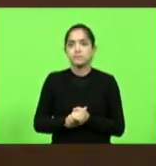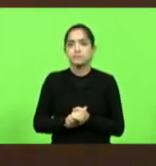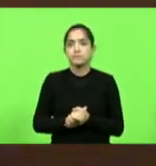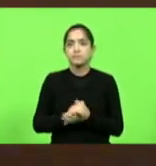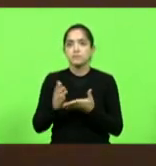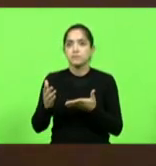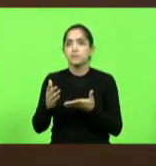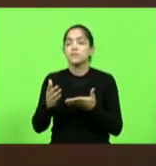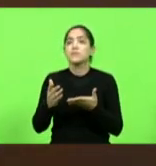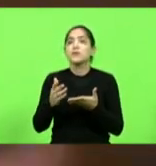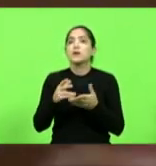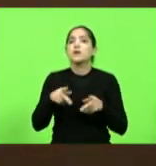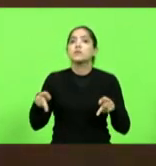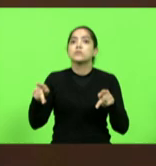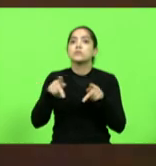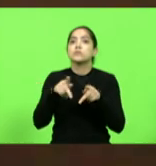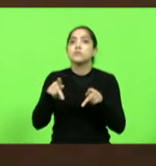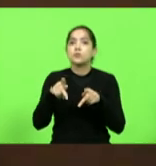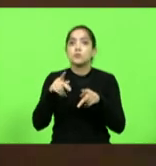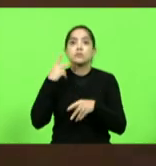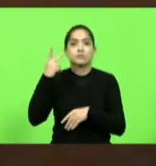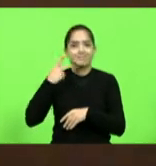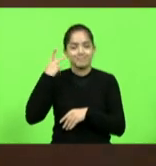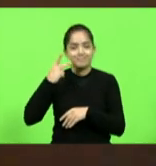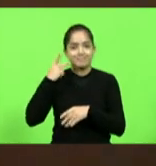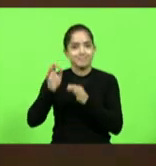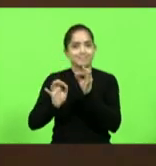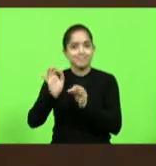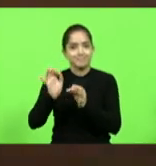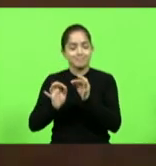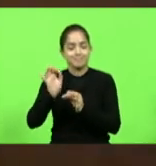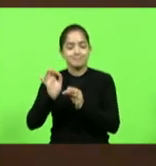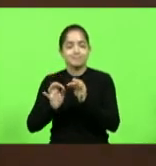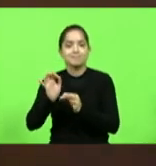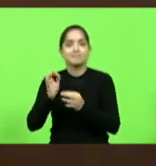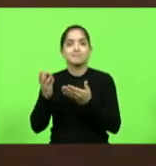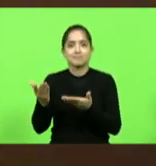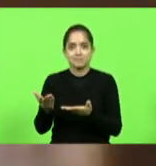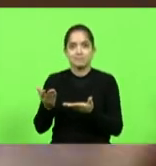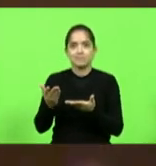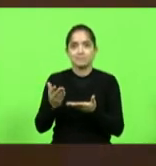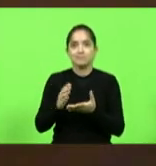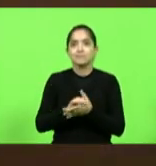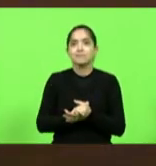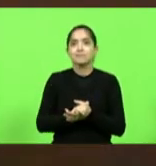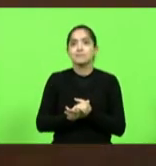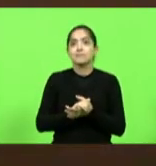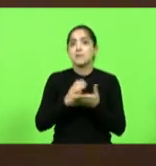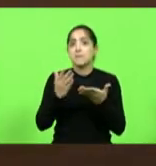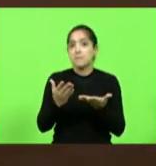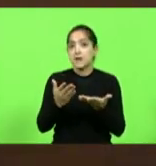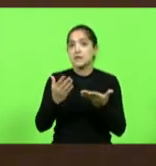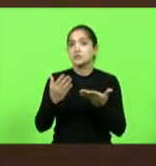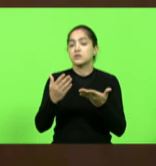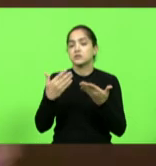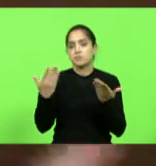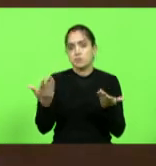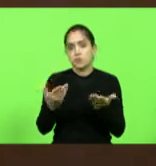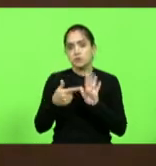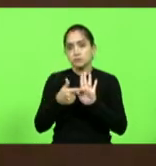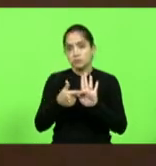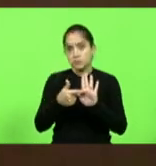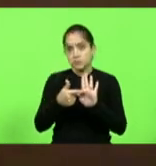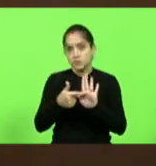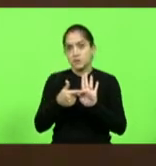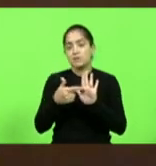de justiça, nesse ano não há como implementar, por óbvio, dada a vedação, mas já se pode adiantar. Mas também lembra